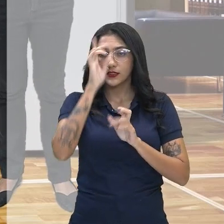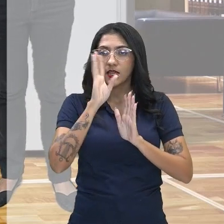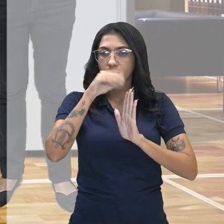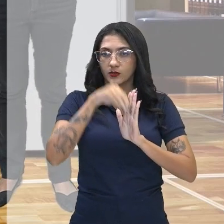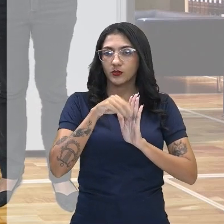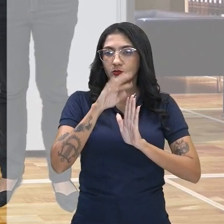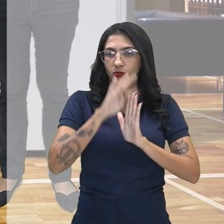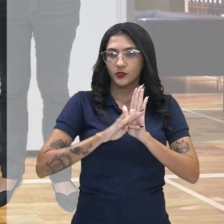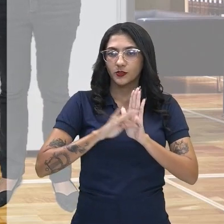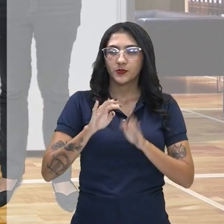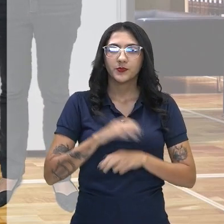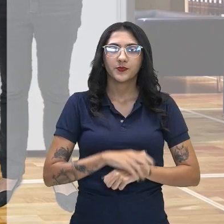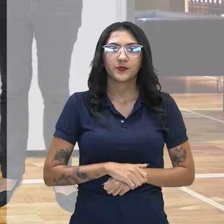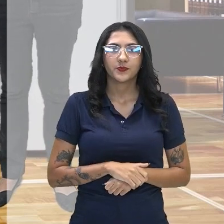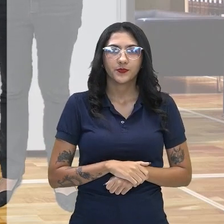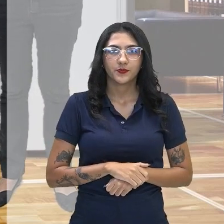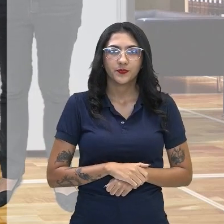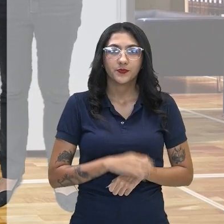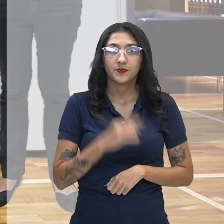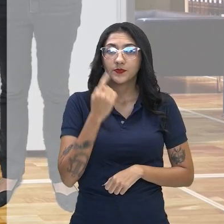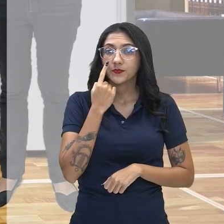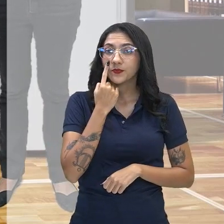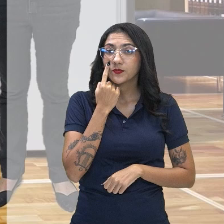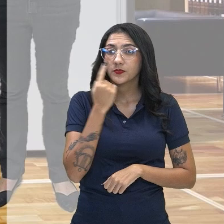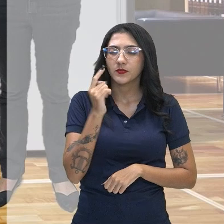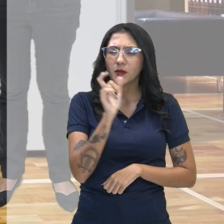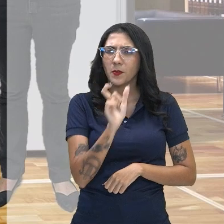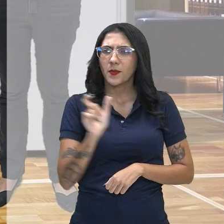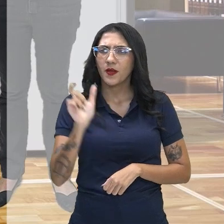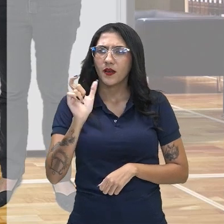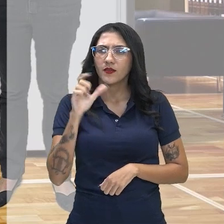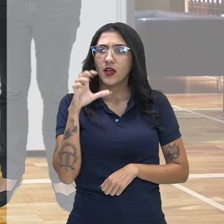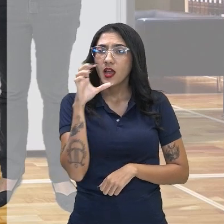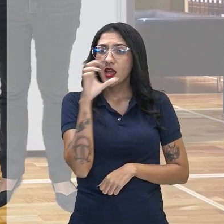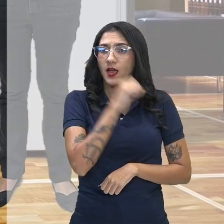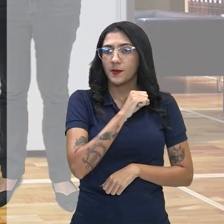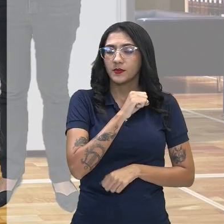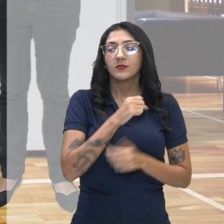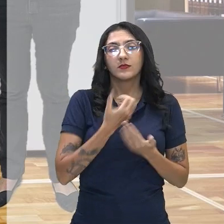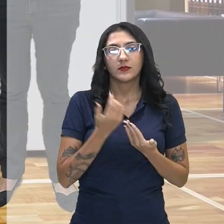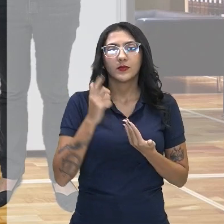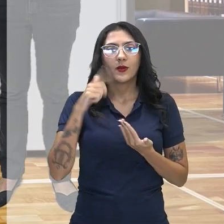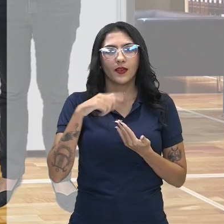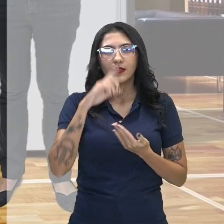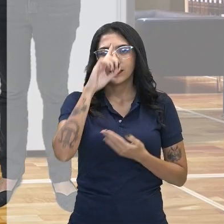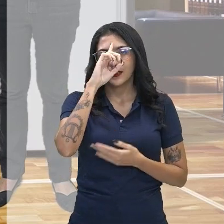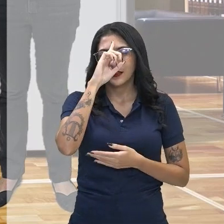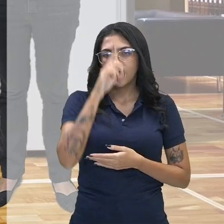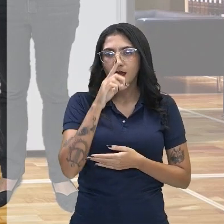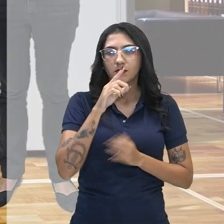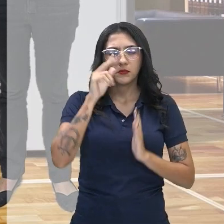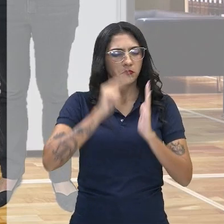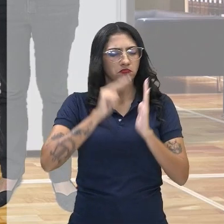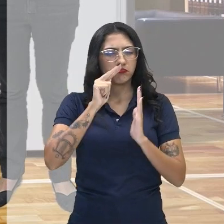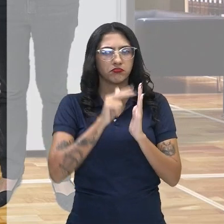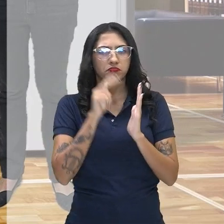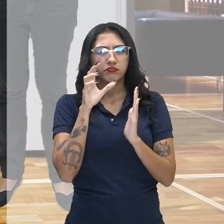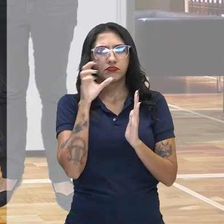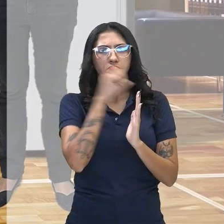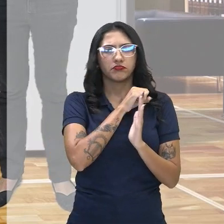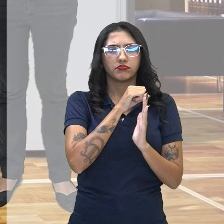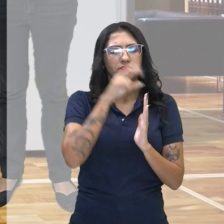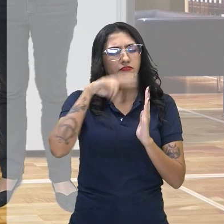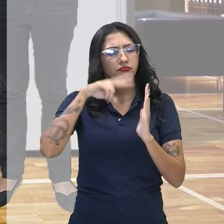texto. Observe que tem a palavra rápida ali. É isso mesmo, a ideia é essa, tá? É uma leitura rápida. Qual